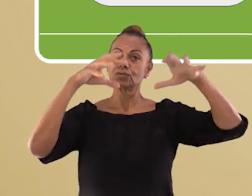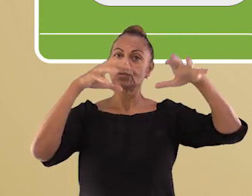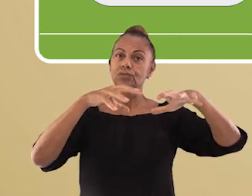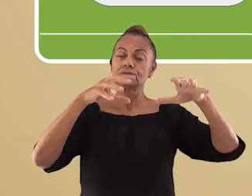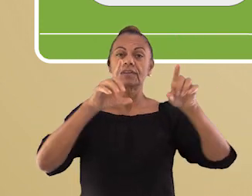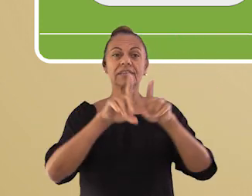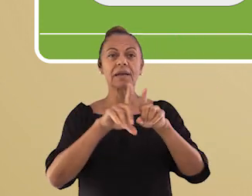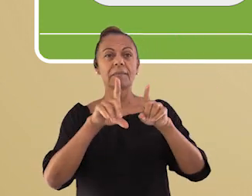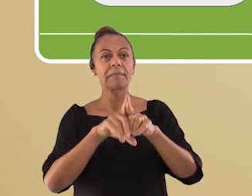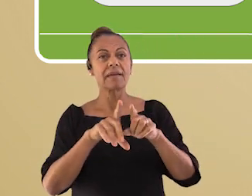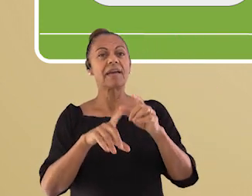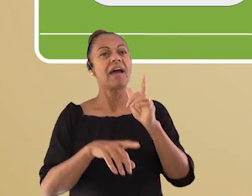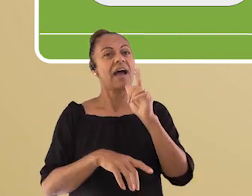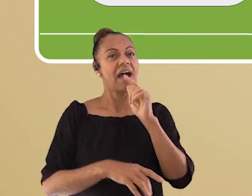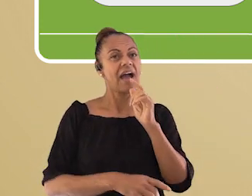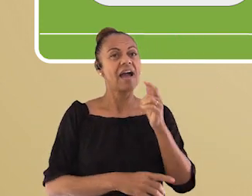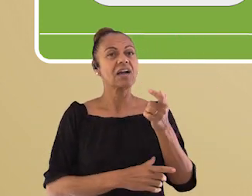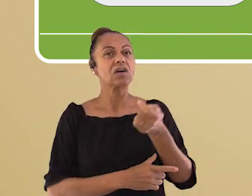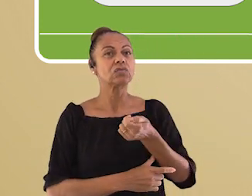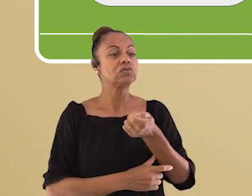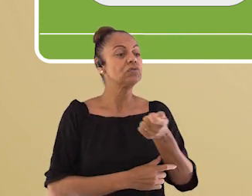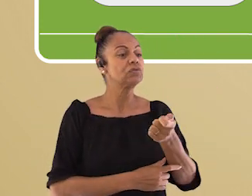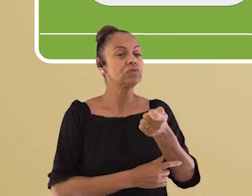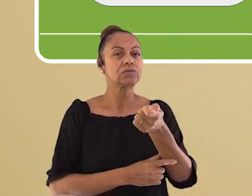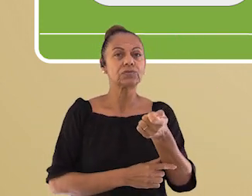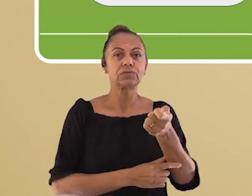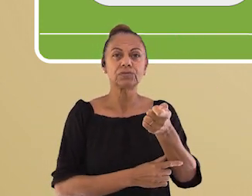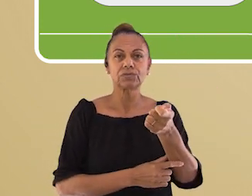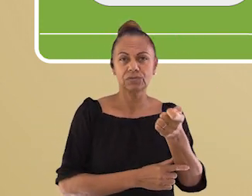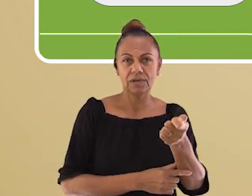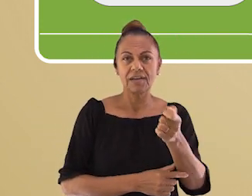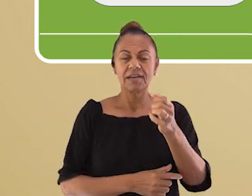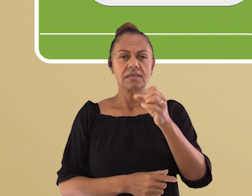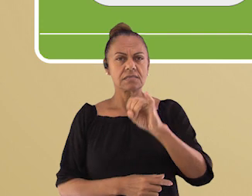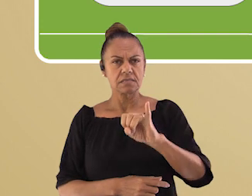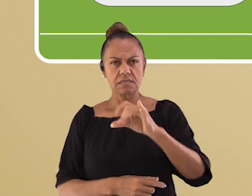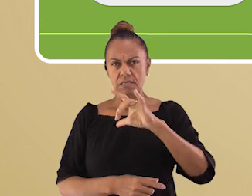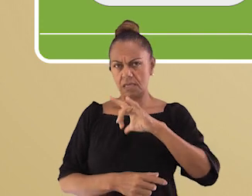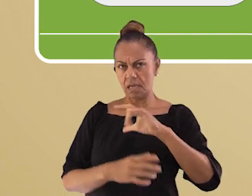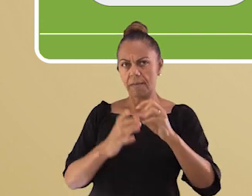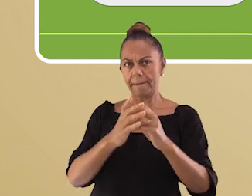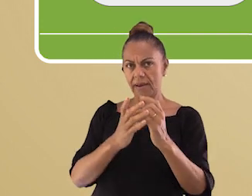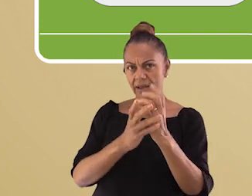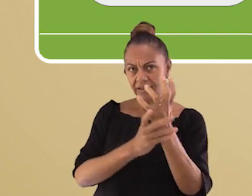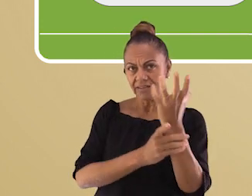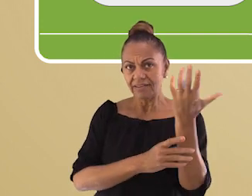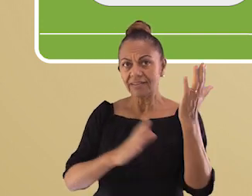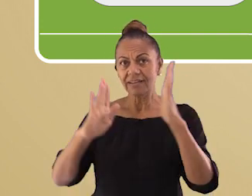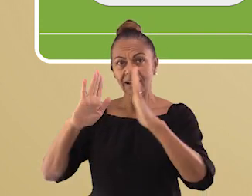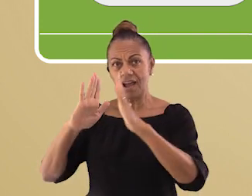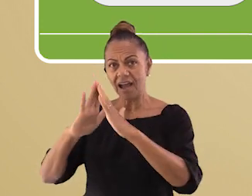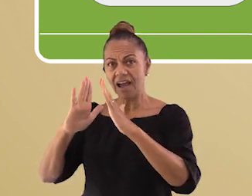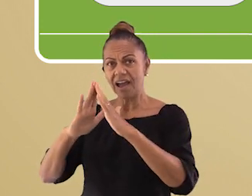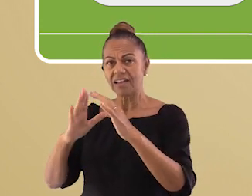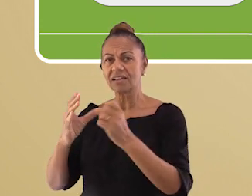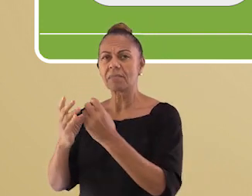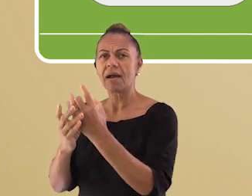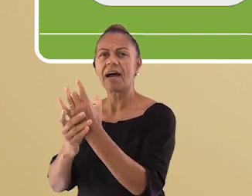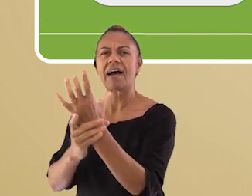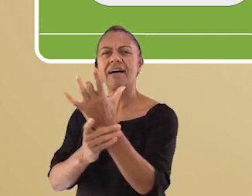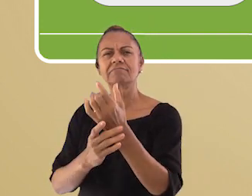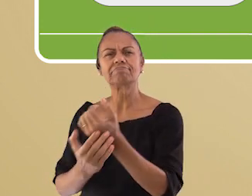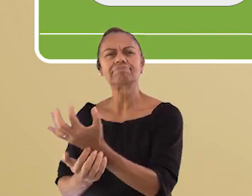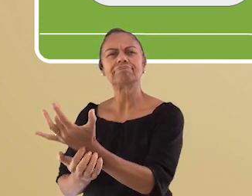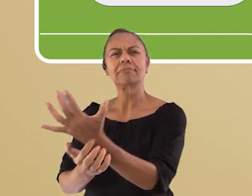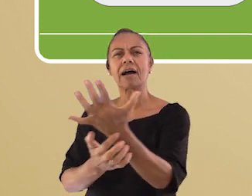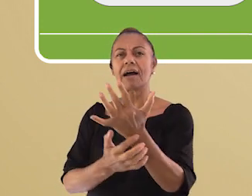a molhamos. Por isso, se a gente tem uma planta em casa, devemos sempre molhá-la. Como